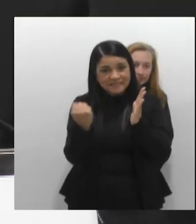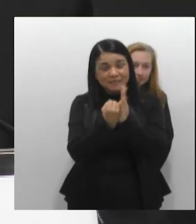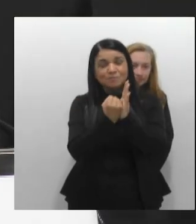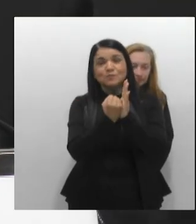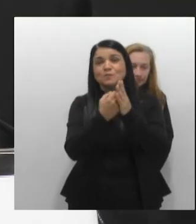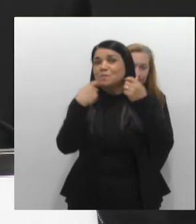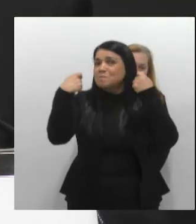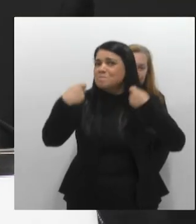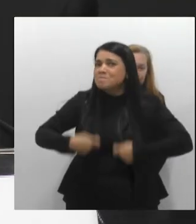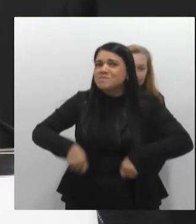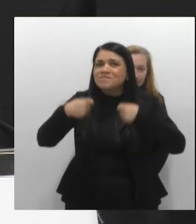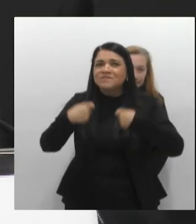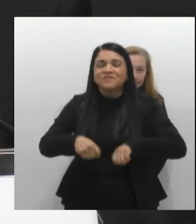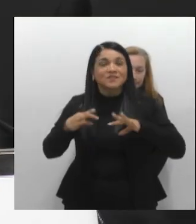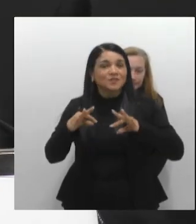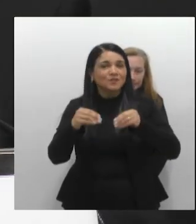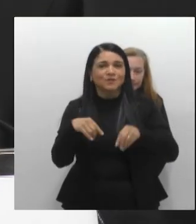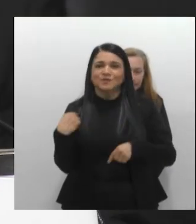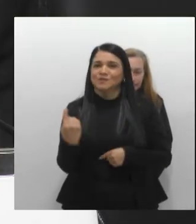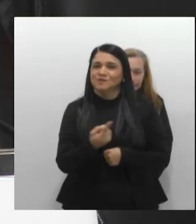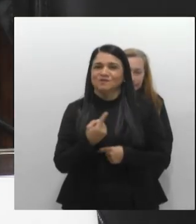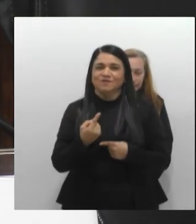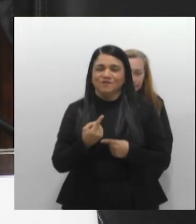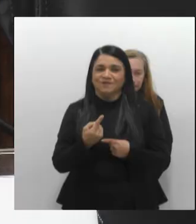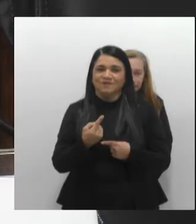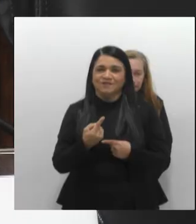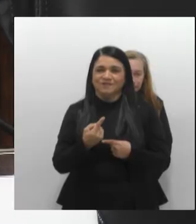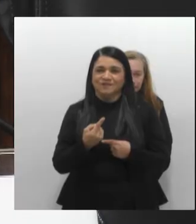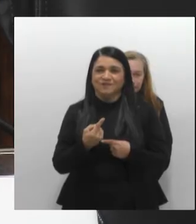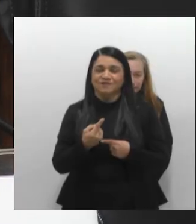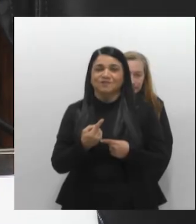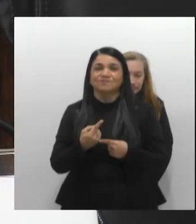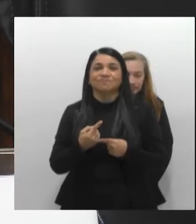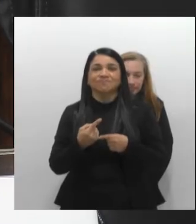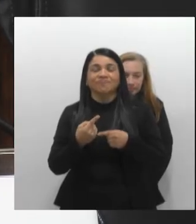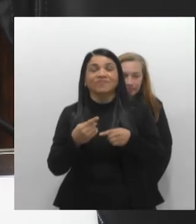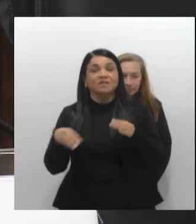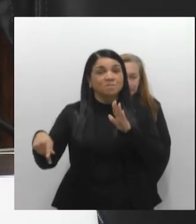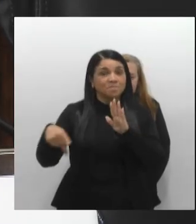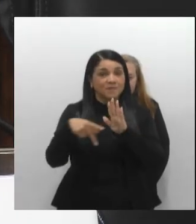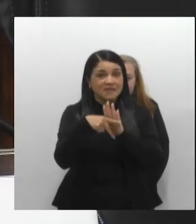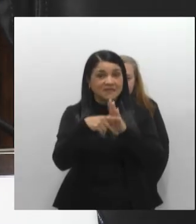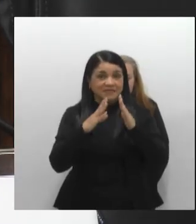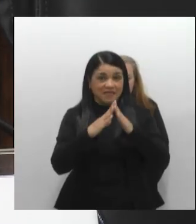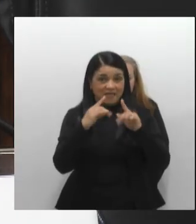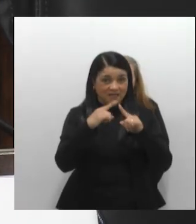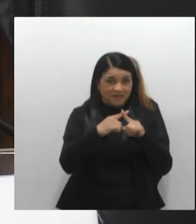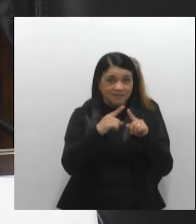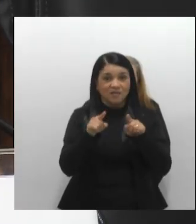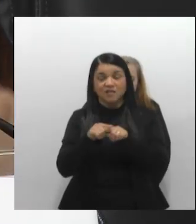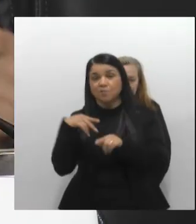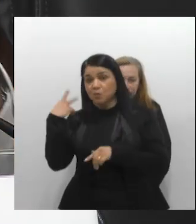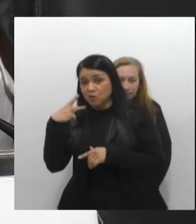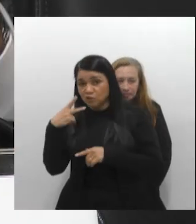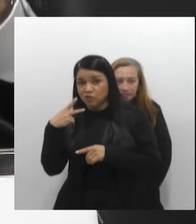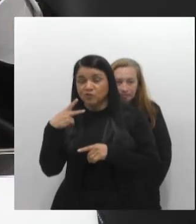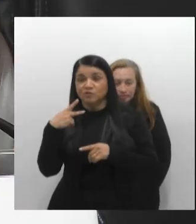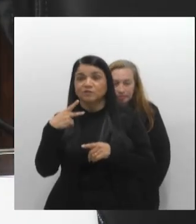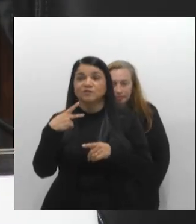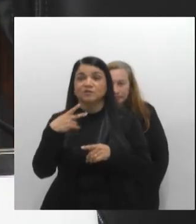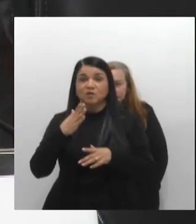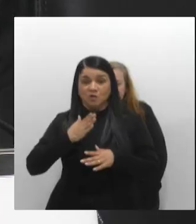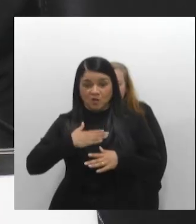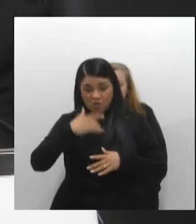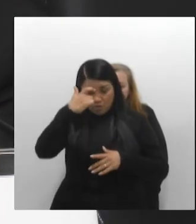que é preciso que todos nós, os que são do clero, os que são do parlamento, o que no meu caso é